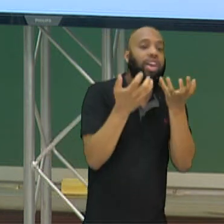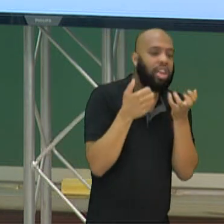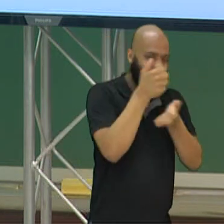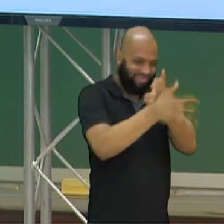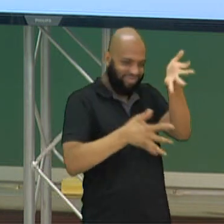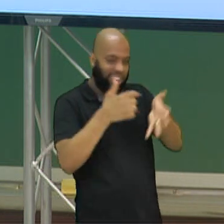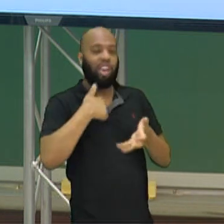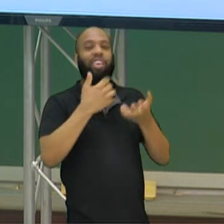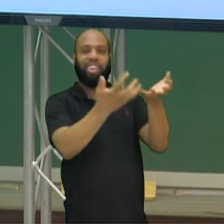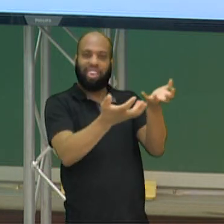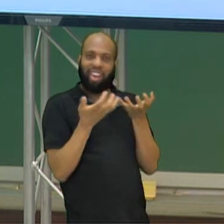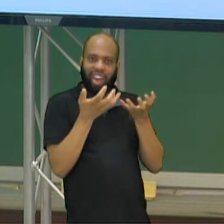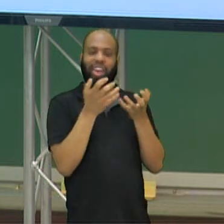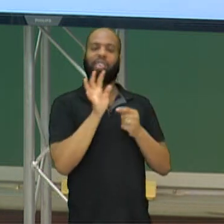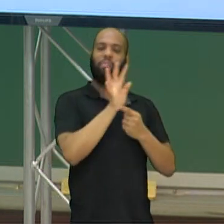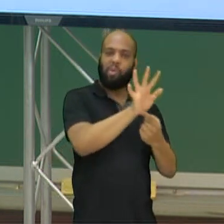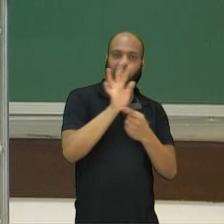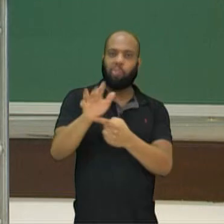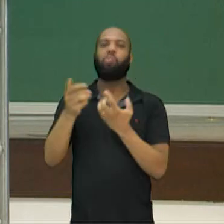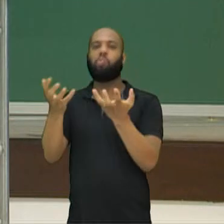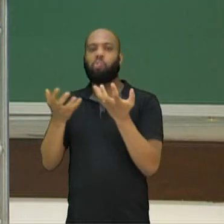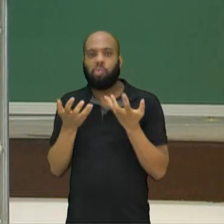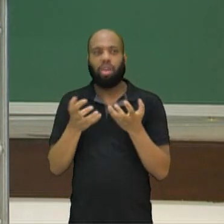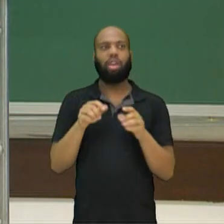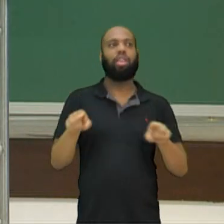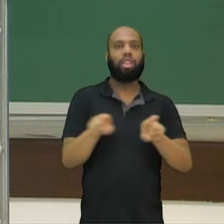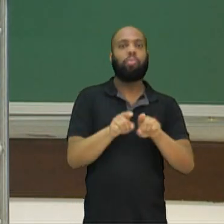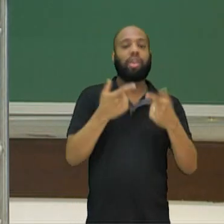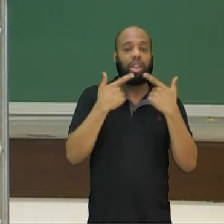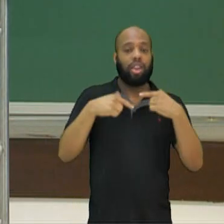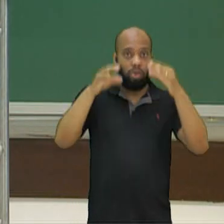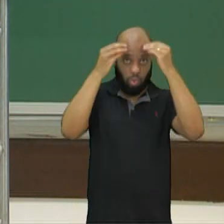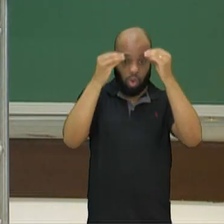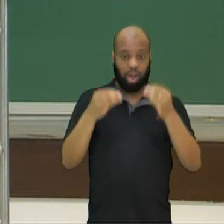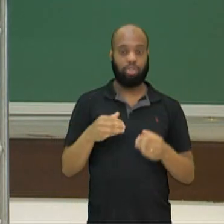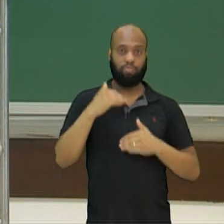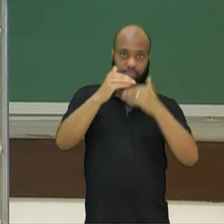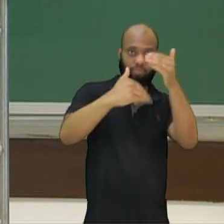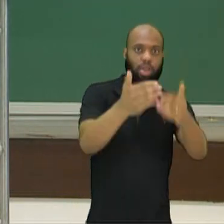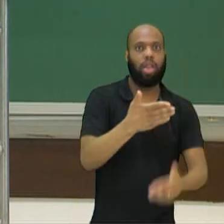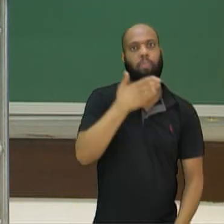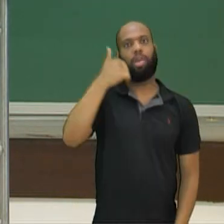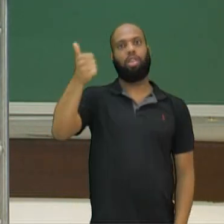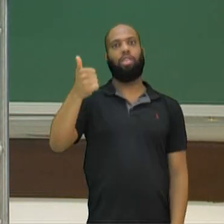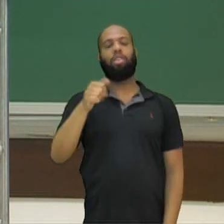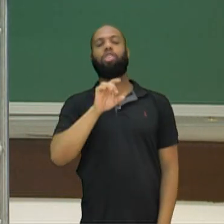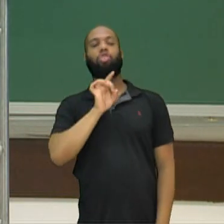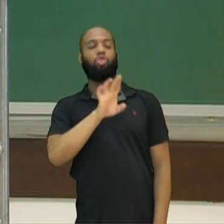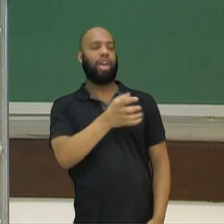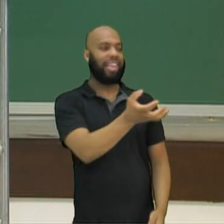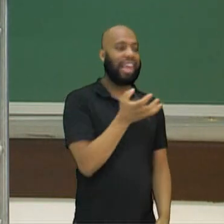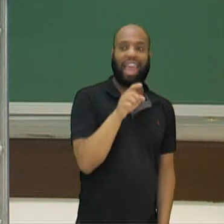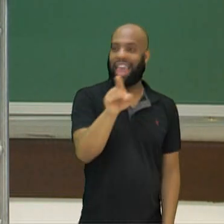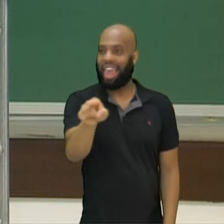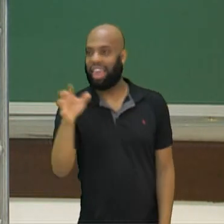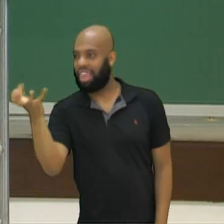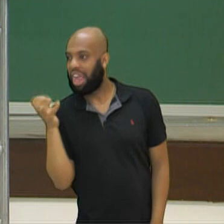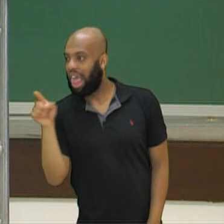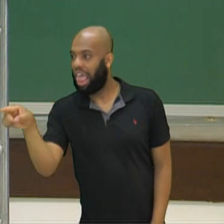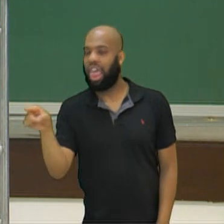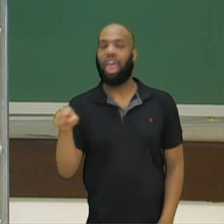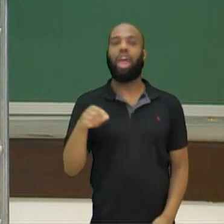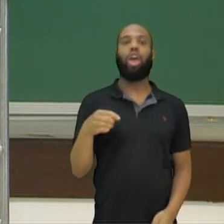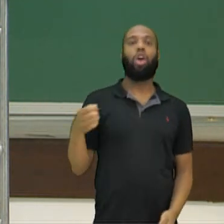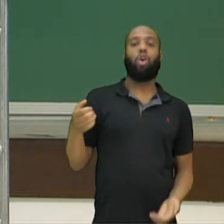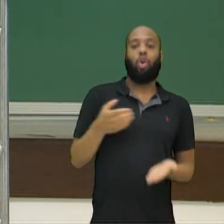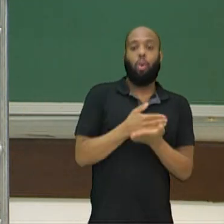quero aquilo. E conforme o tempo vai passando, essa linguagem vai ficando mais eficiente. Você sai do quero isso, quero aquilo, para nomes mais